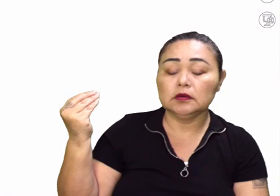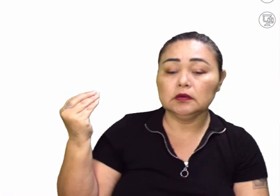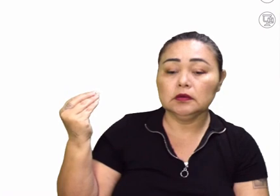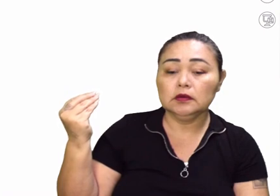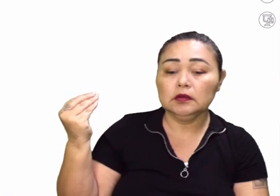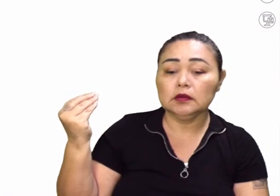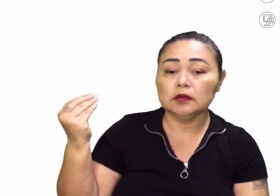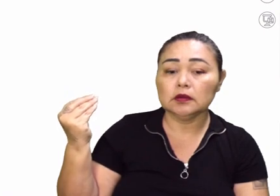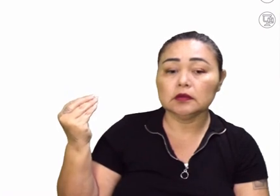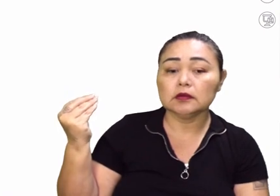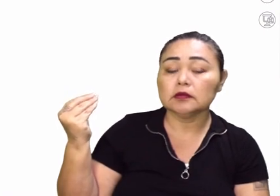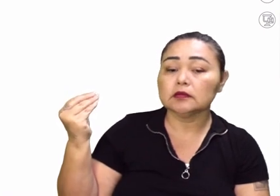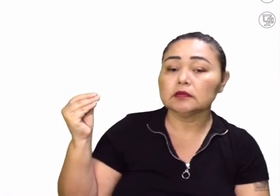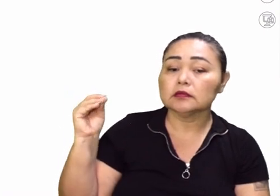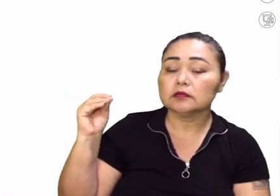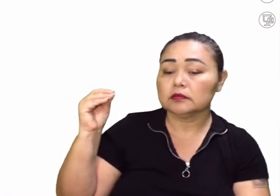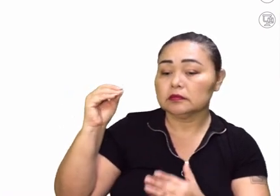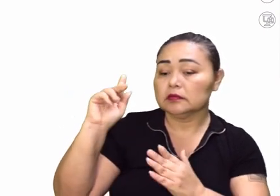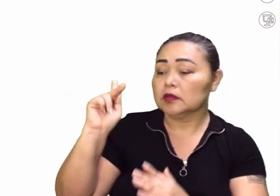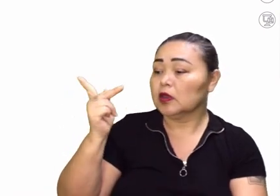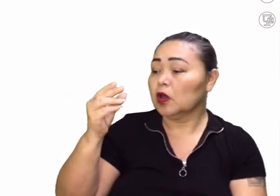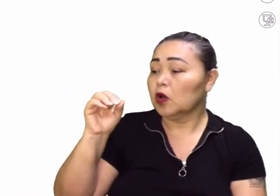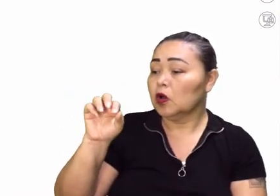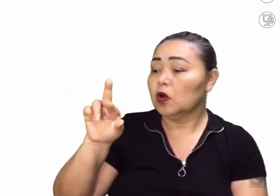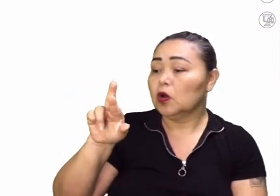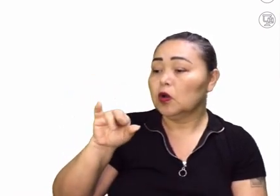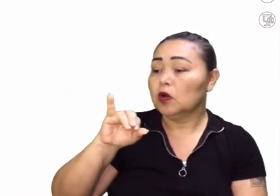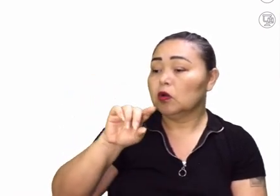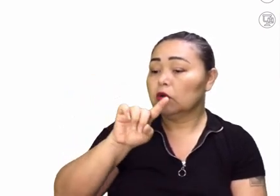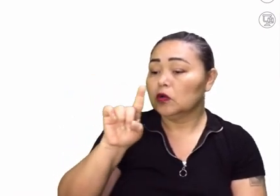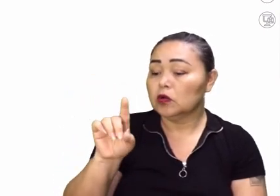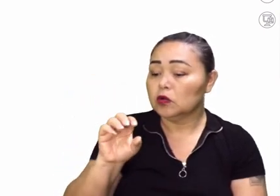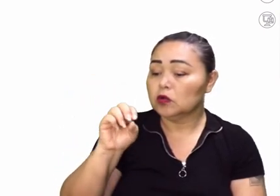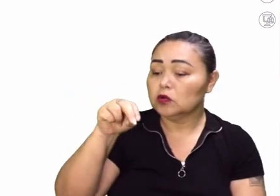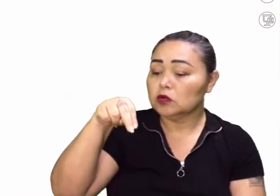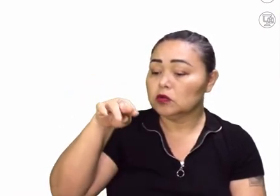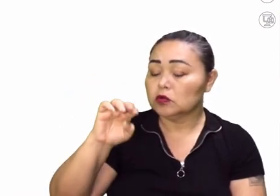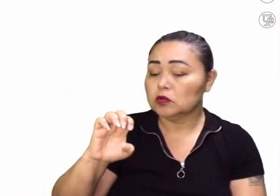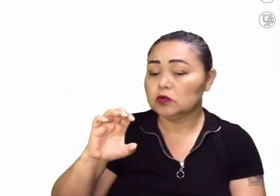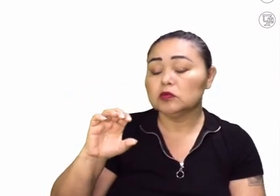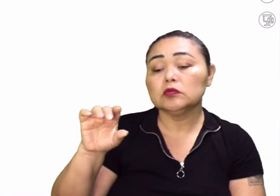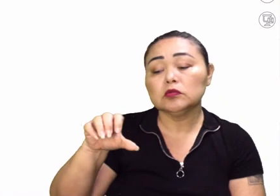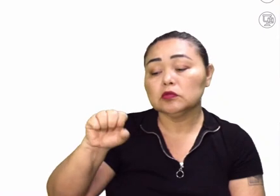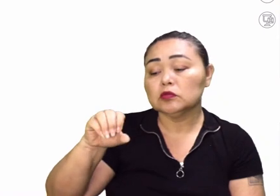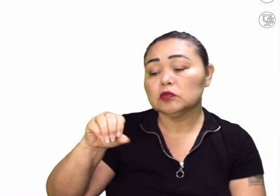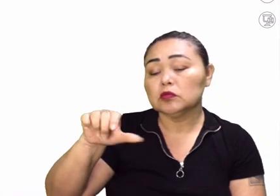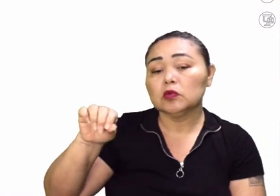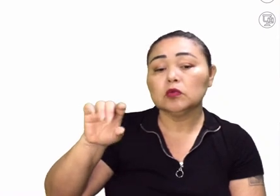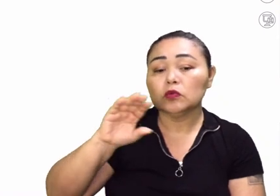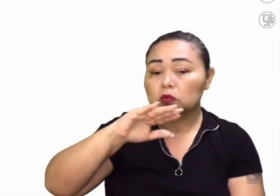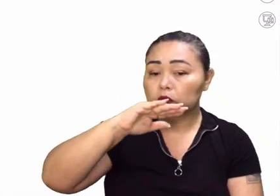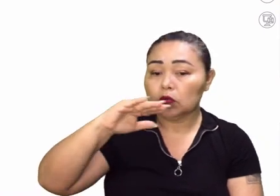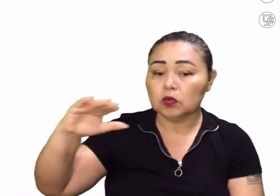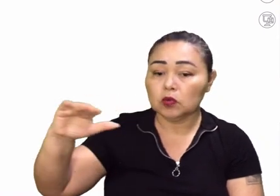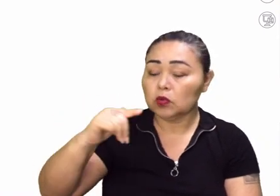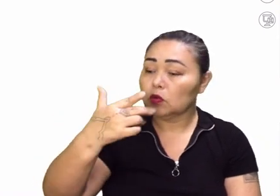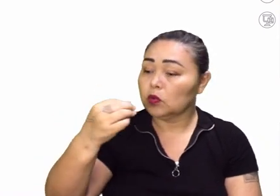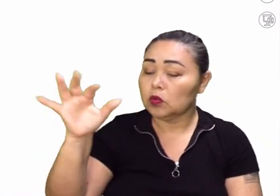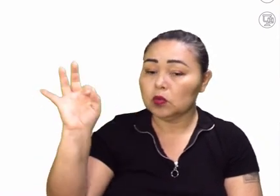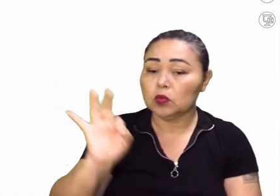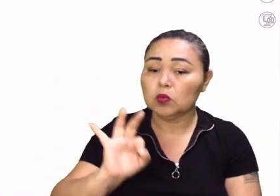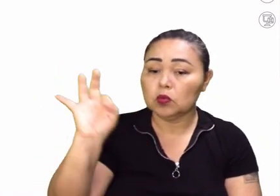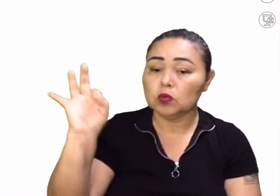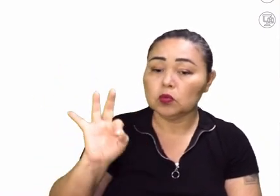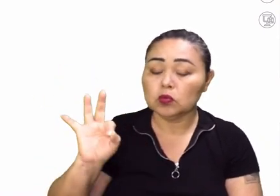a gente fala do solo os horizontes do solo a gente vai encontrar nessa Horizonte ó 20% da matéria orgânica